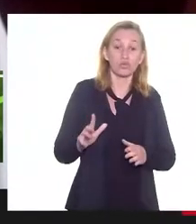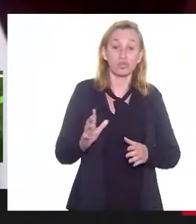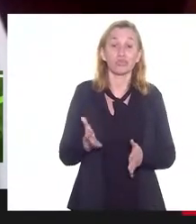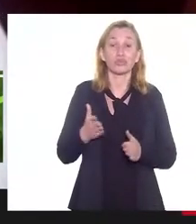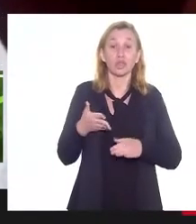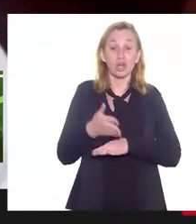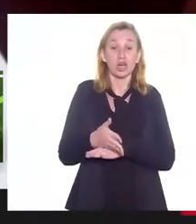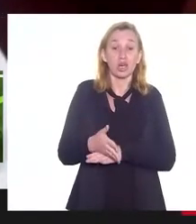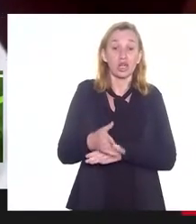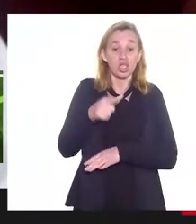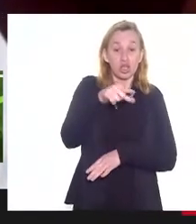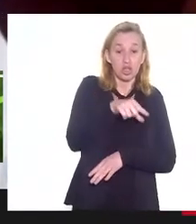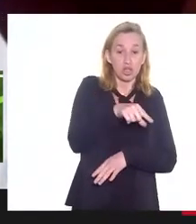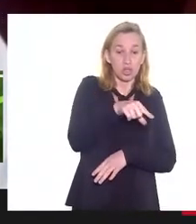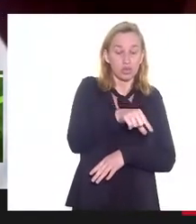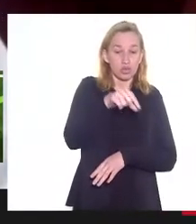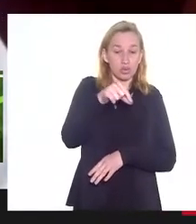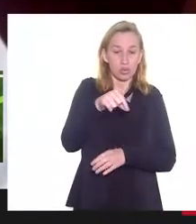presidente da República